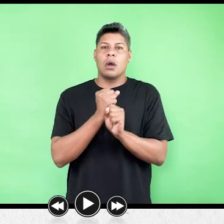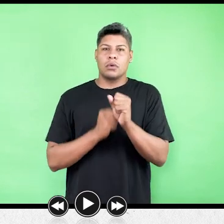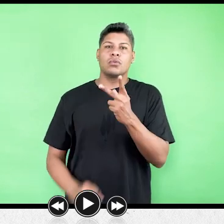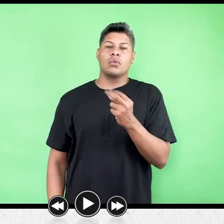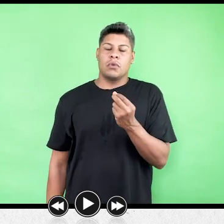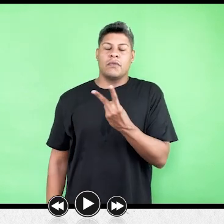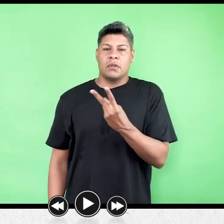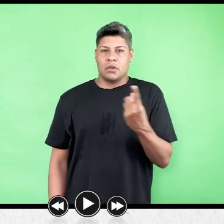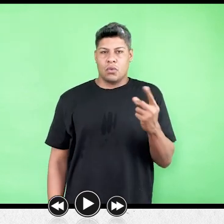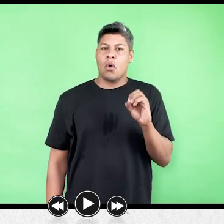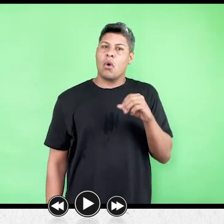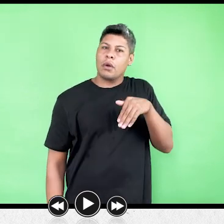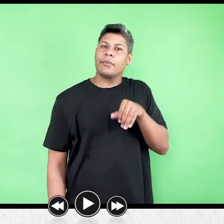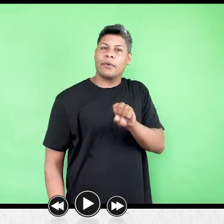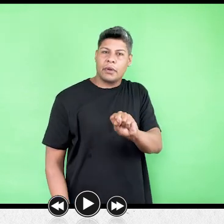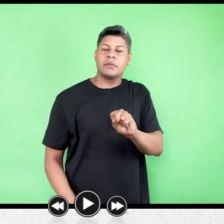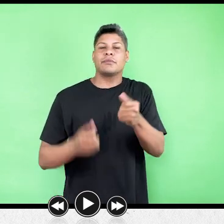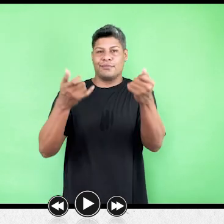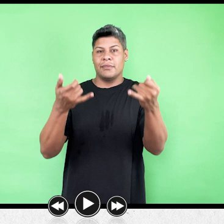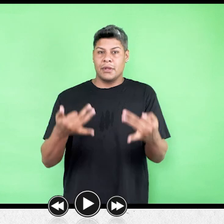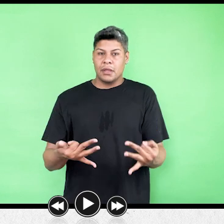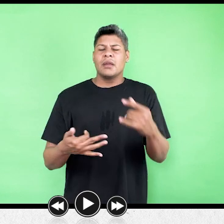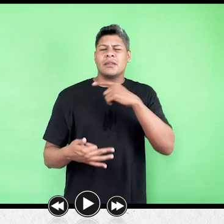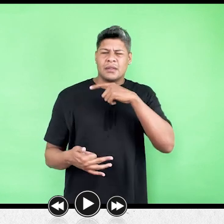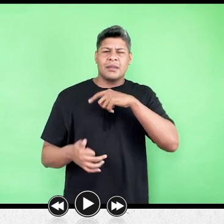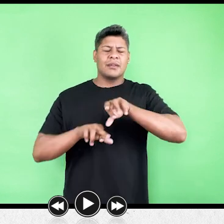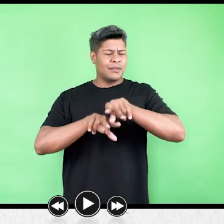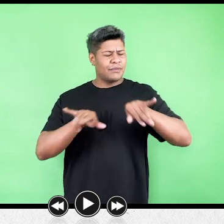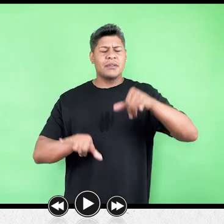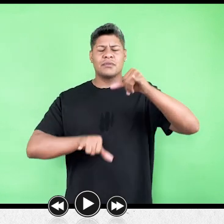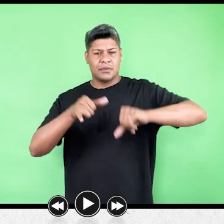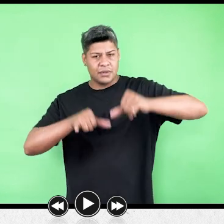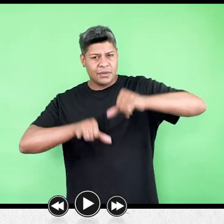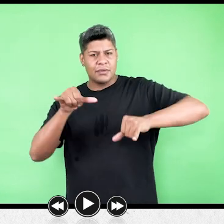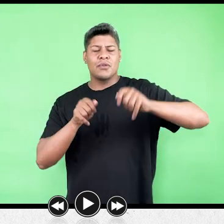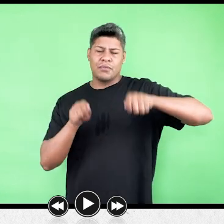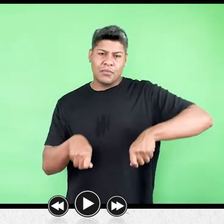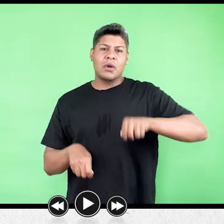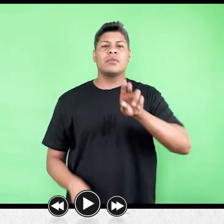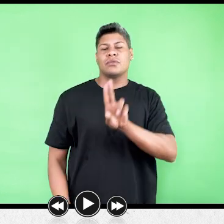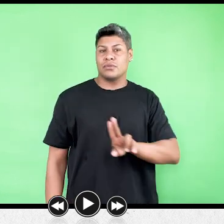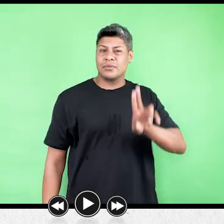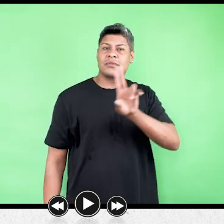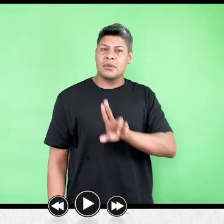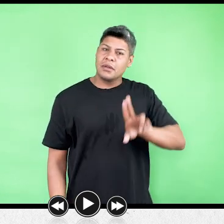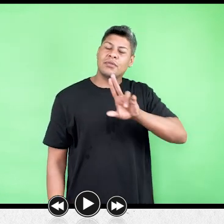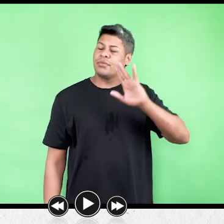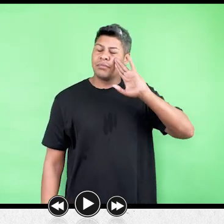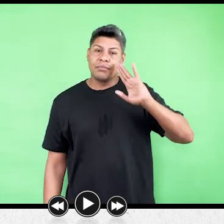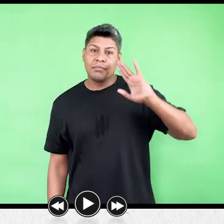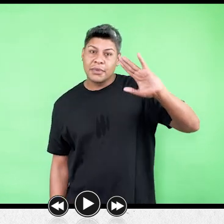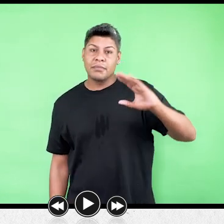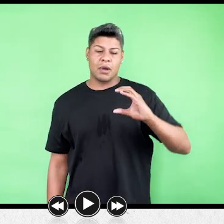da Saúde. E aí, para fazer a desinfecção, a gente tem diversos desinfetantes que podem ser empregados, principalmente à